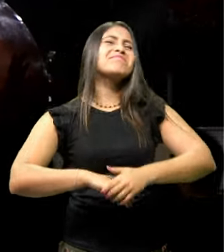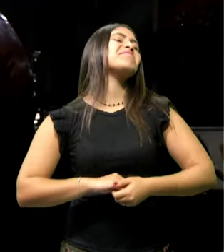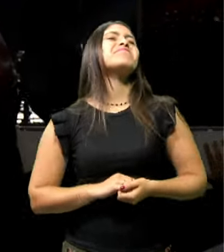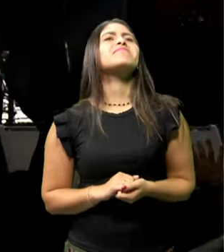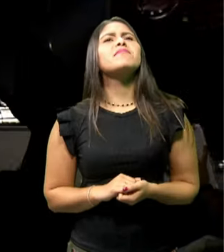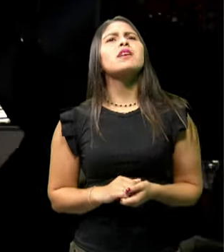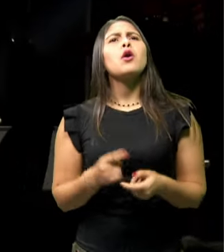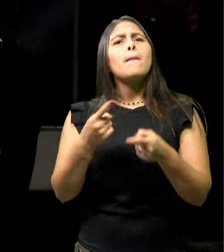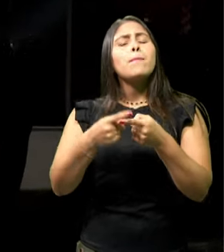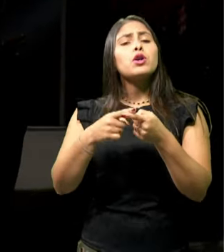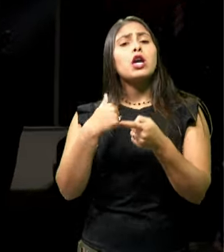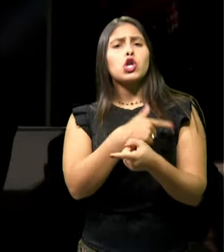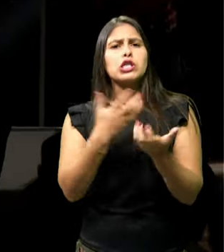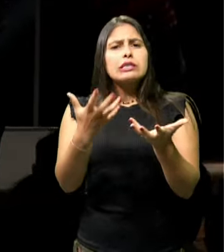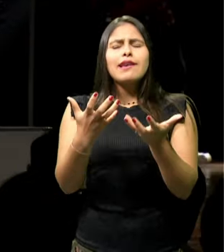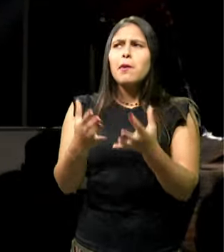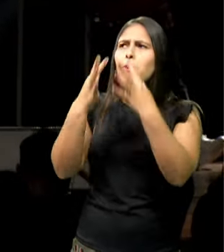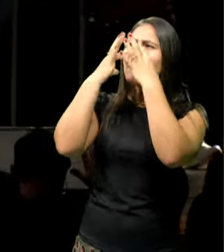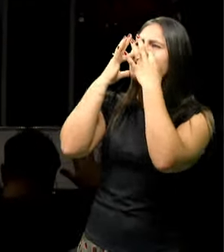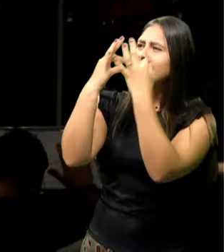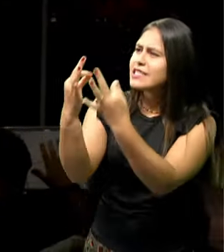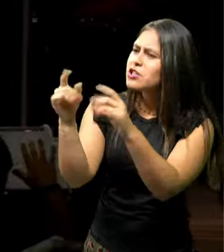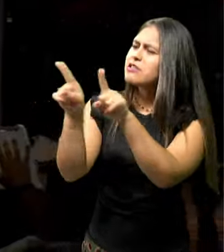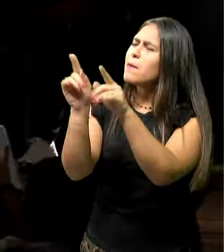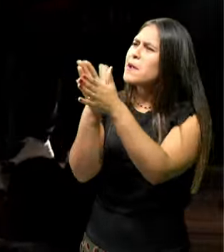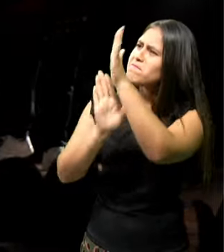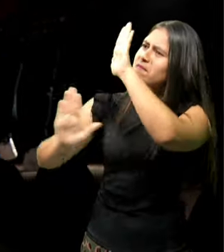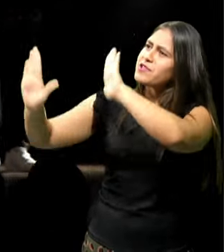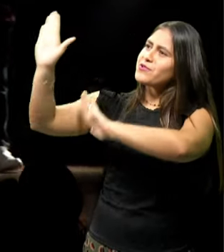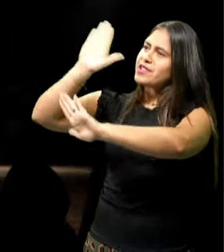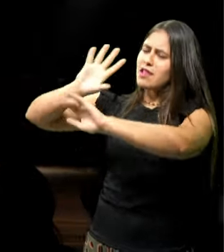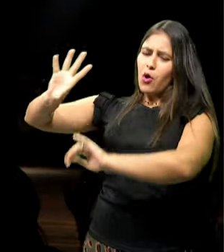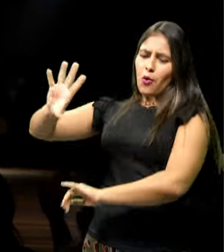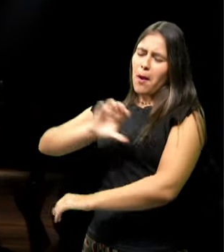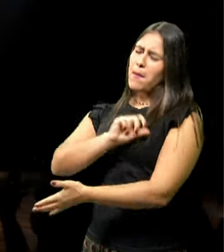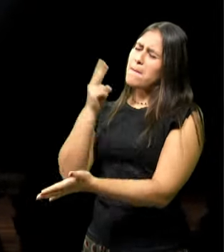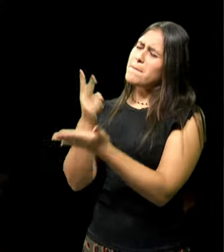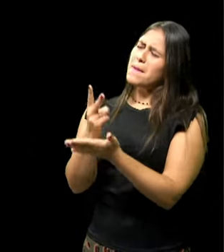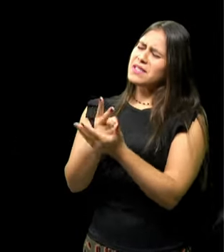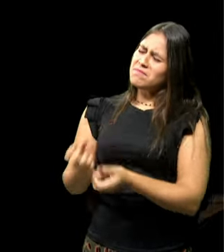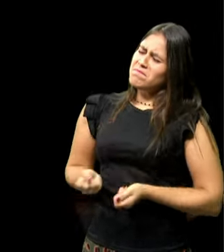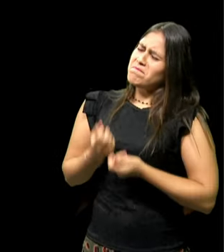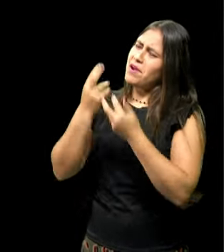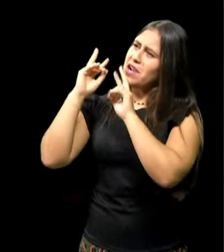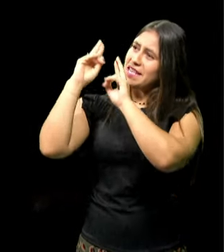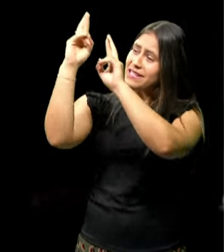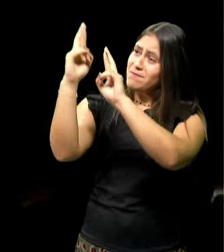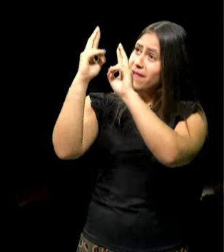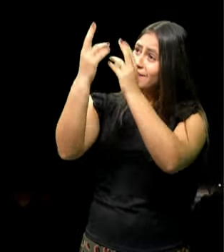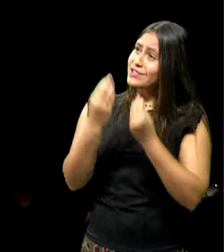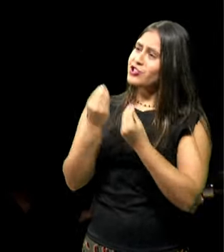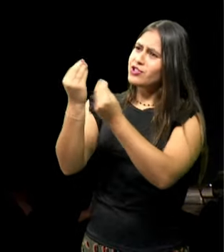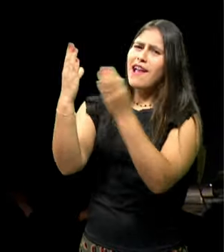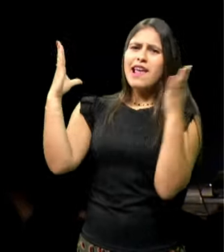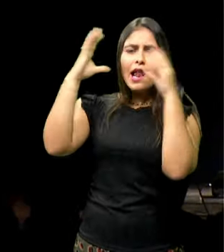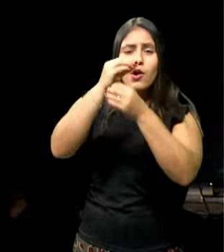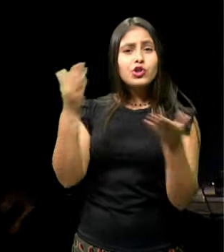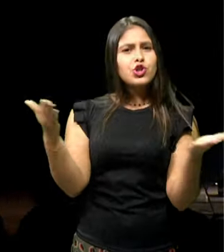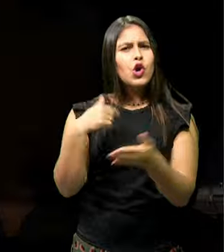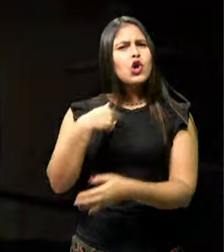a atenção, de roubar a adoração, de roubar o amor, de roubar a esperança. Nessa noite,